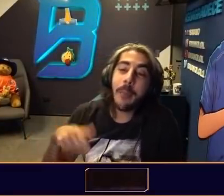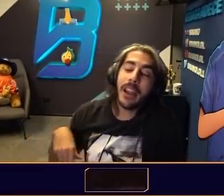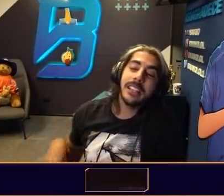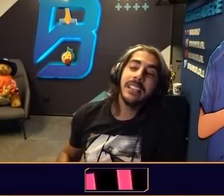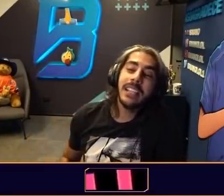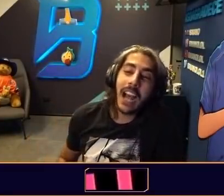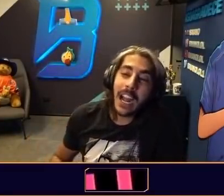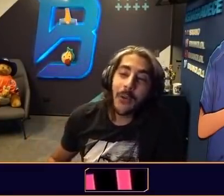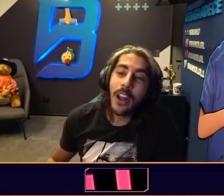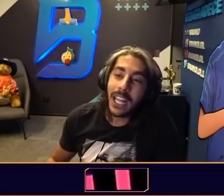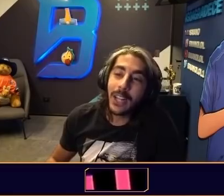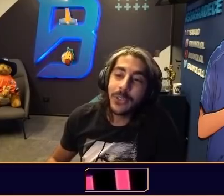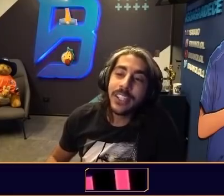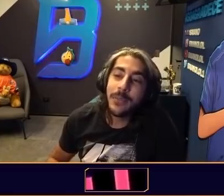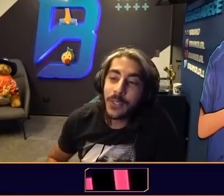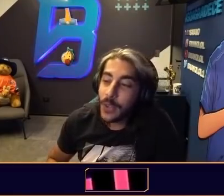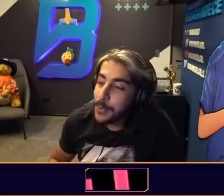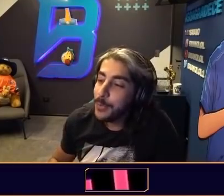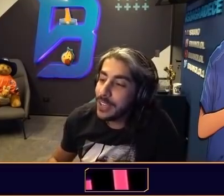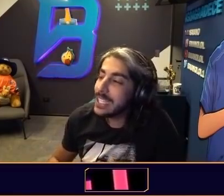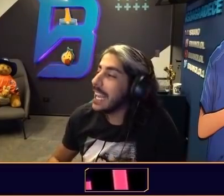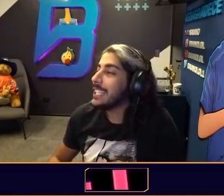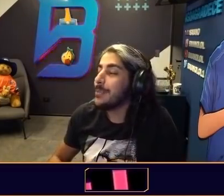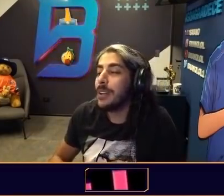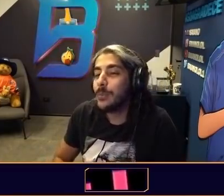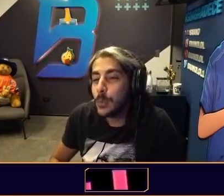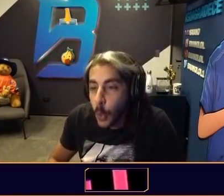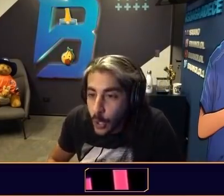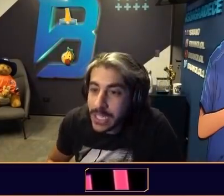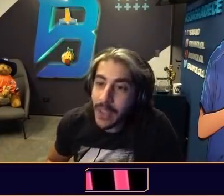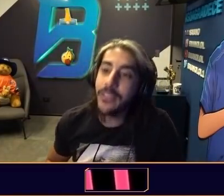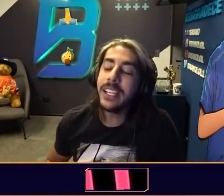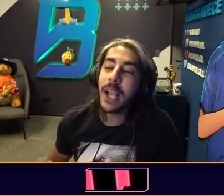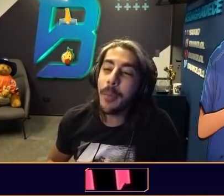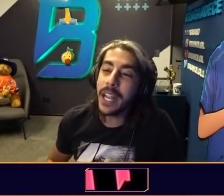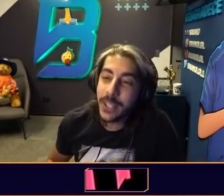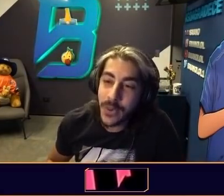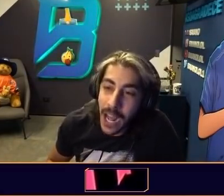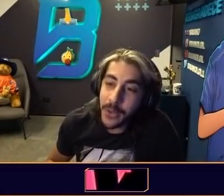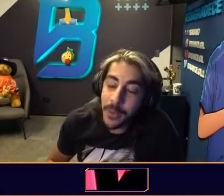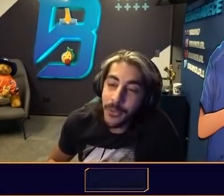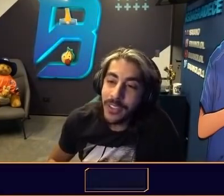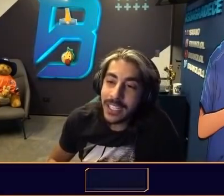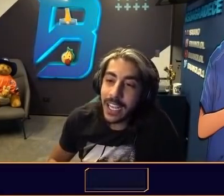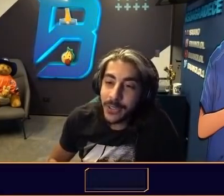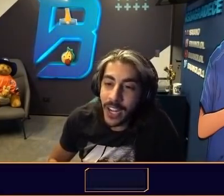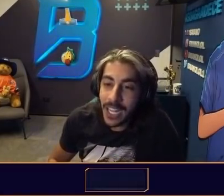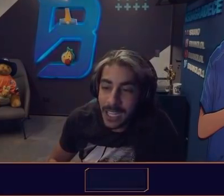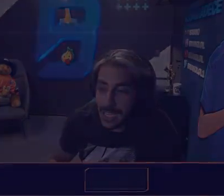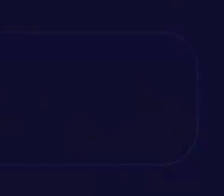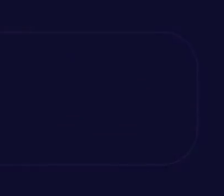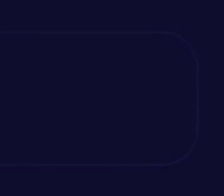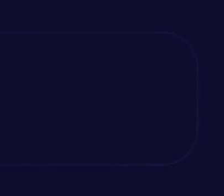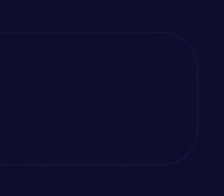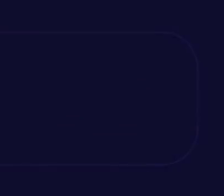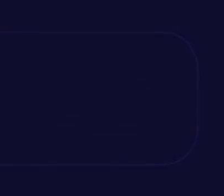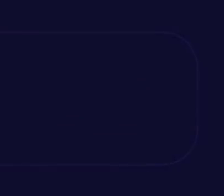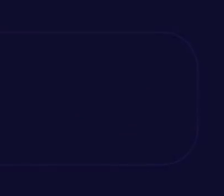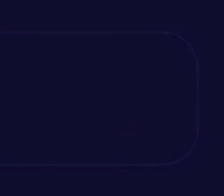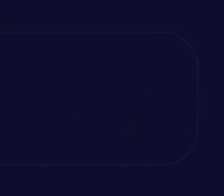vez que aparece esse cara agora lá dos Simpsons, eu lembro do V7, mano. Toda vez que aparece o cara, eu lembro do V7. Olha ele ali.